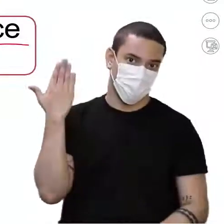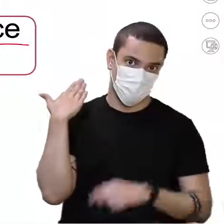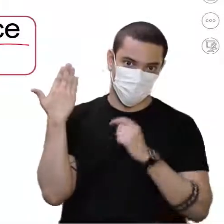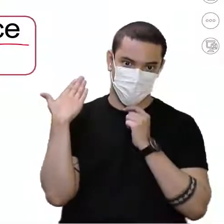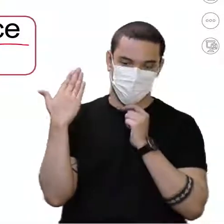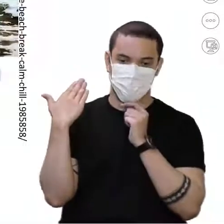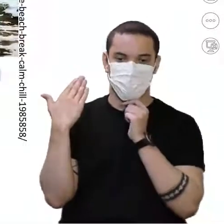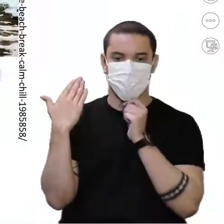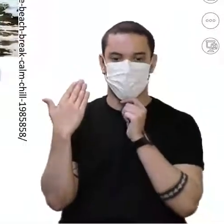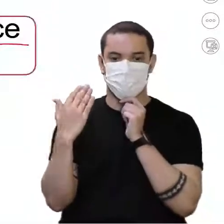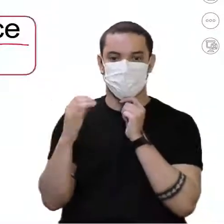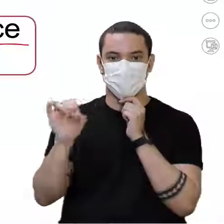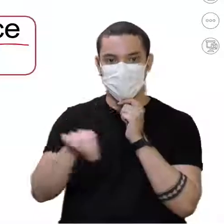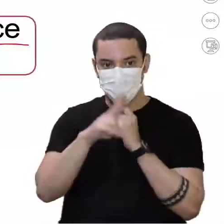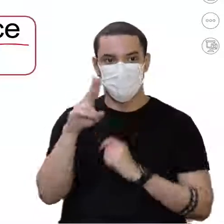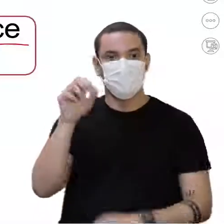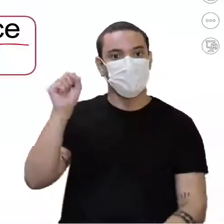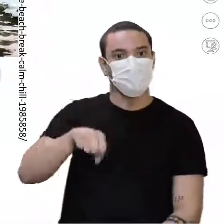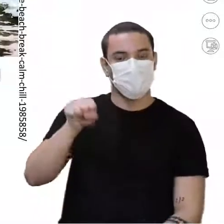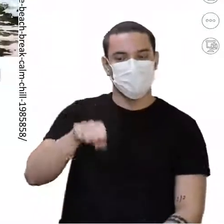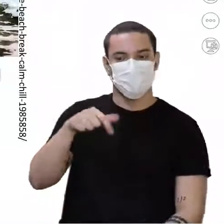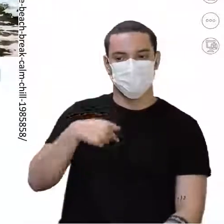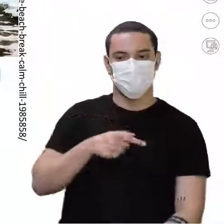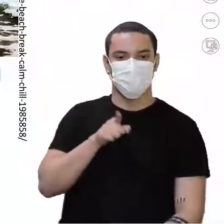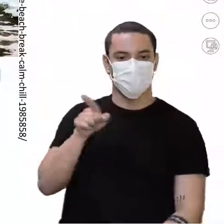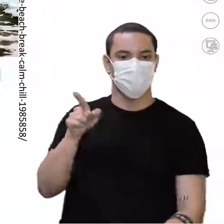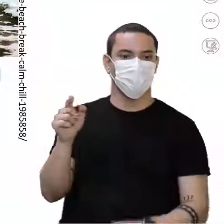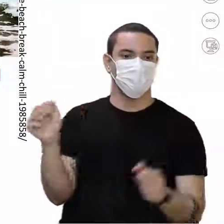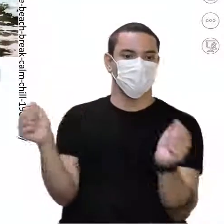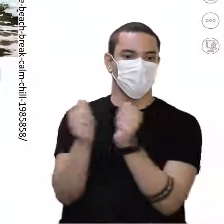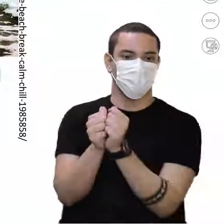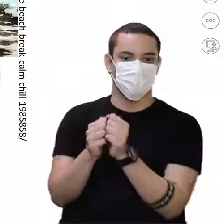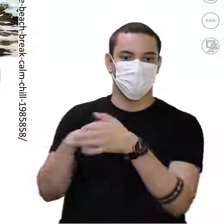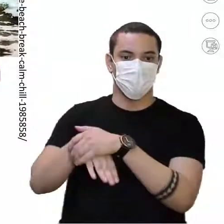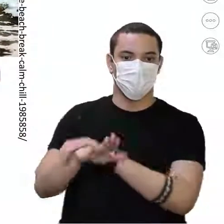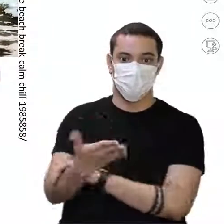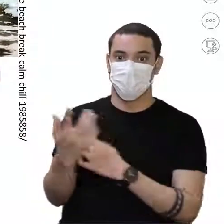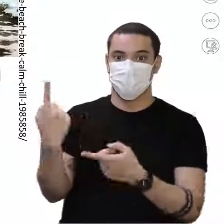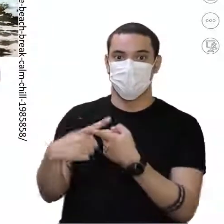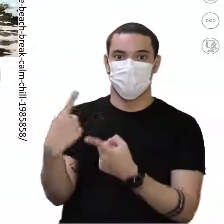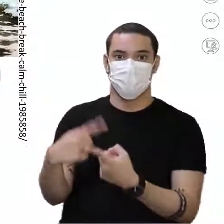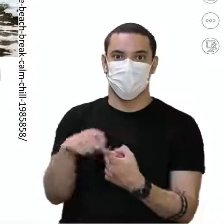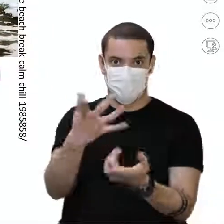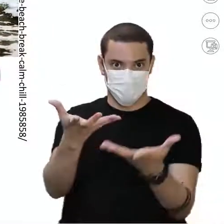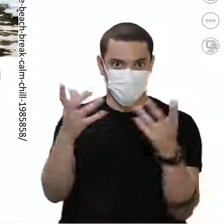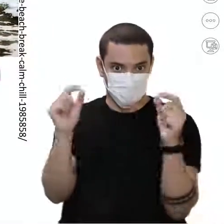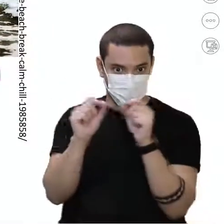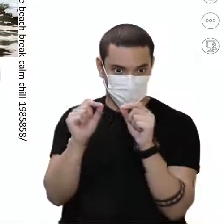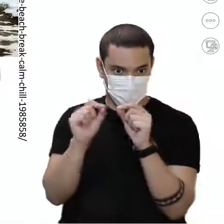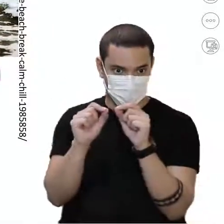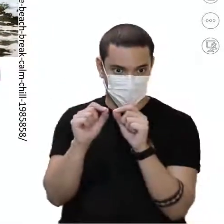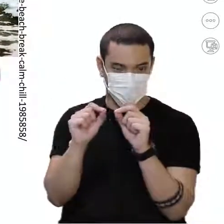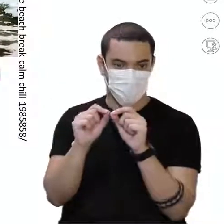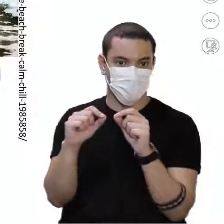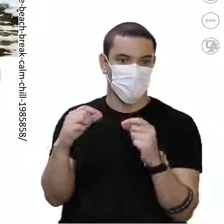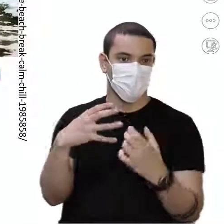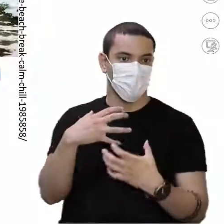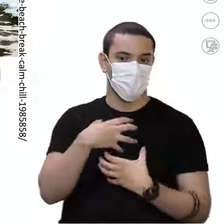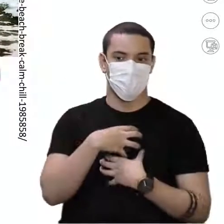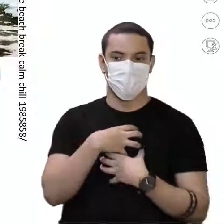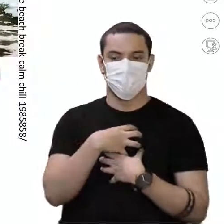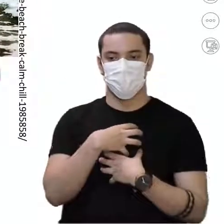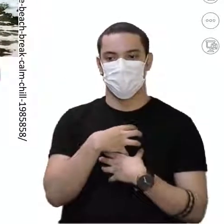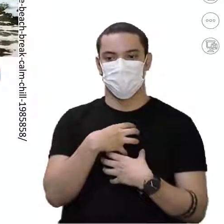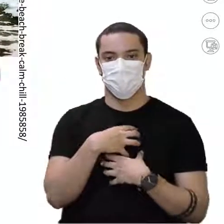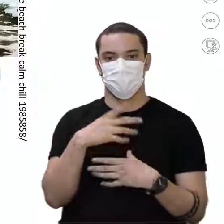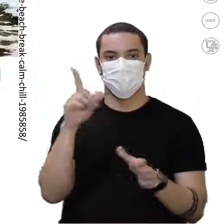para vocês. Yes, I've been to a costume party. Se você quer fazer de uma forma